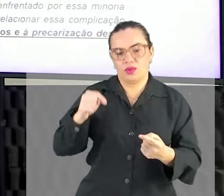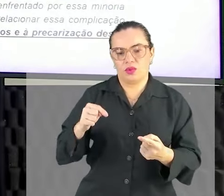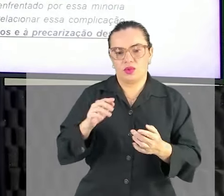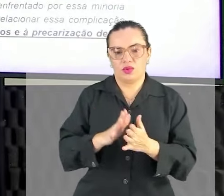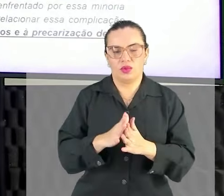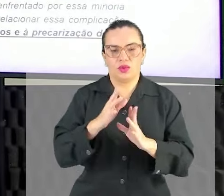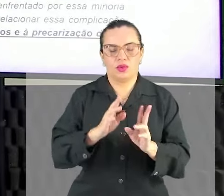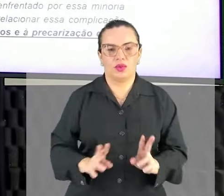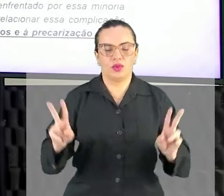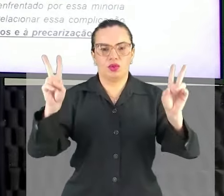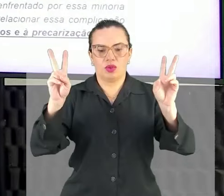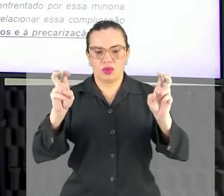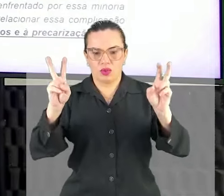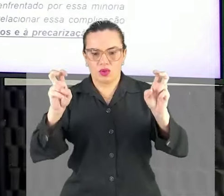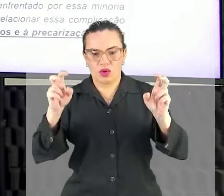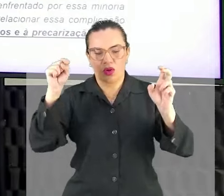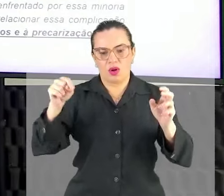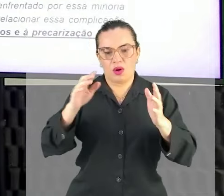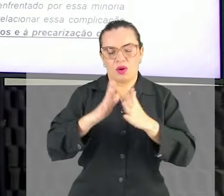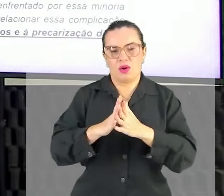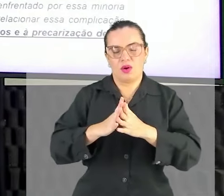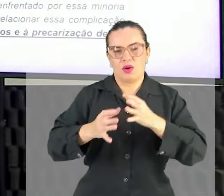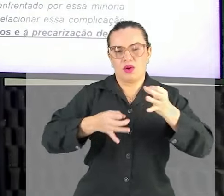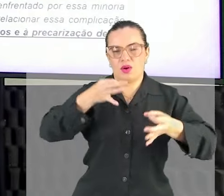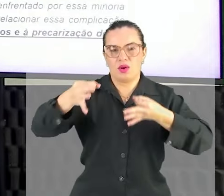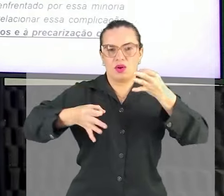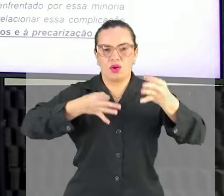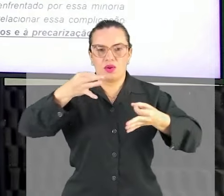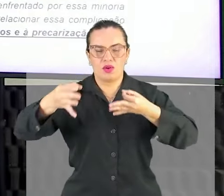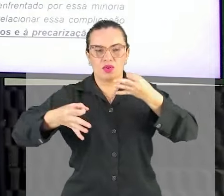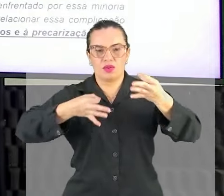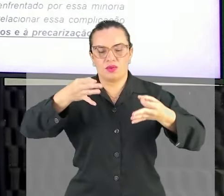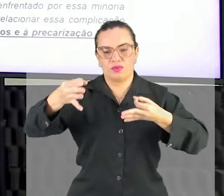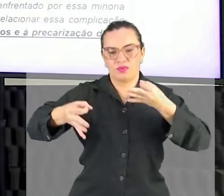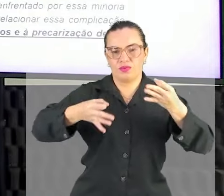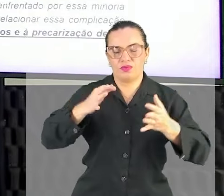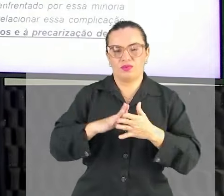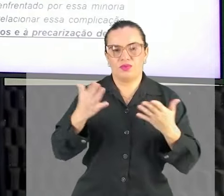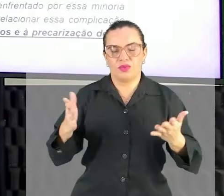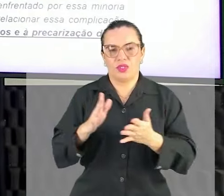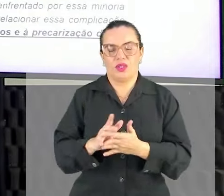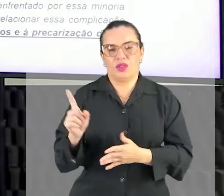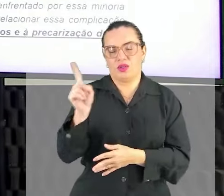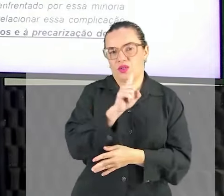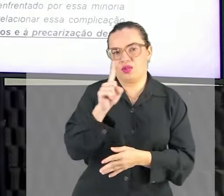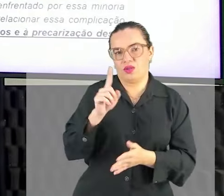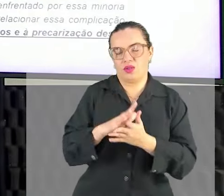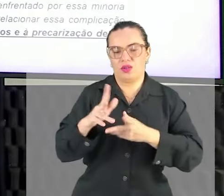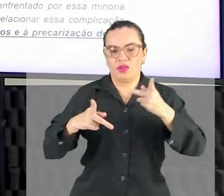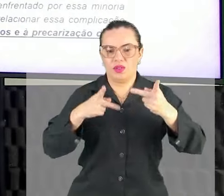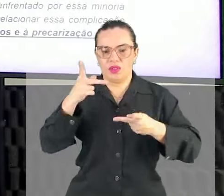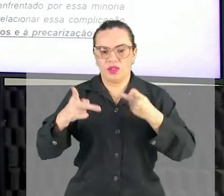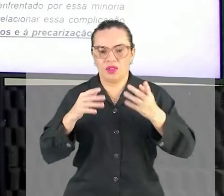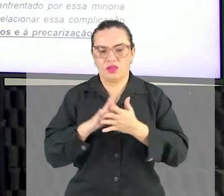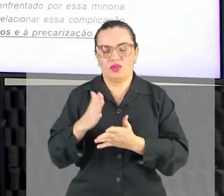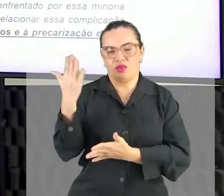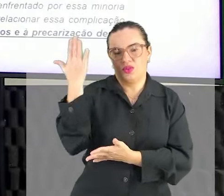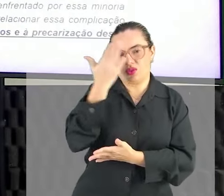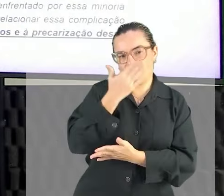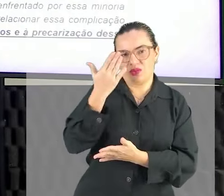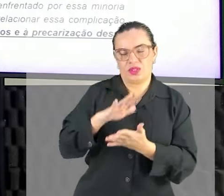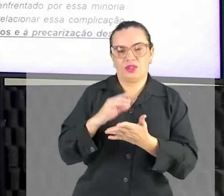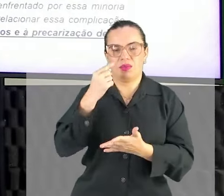um tópico de constante discussão, olha que coisa interessante, eu não disse aqui a palavra